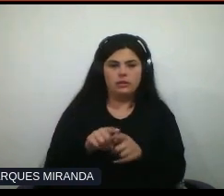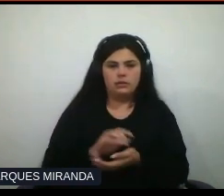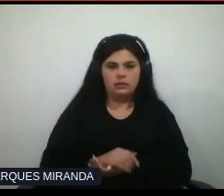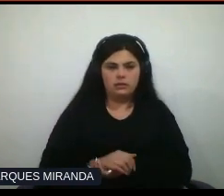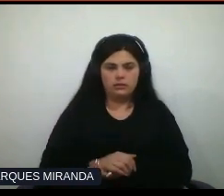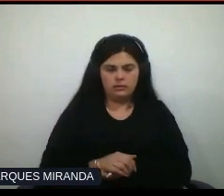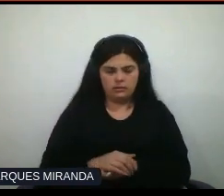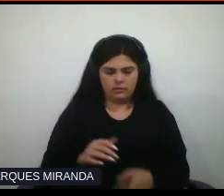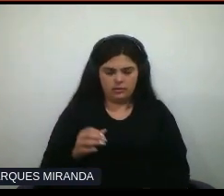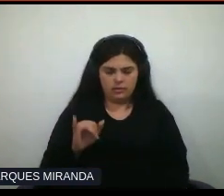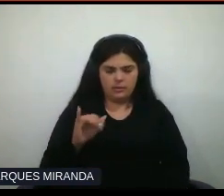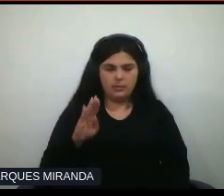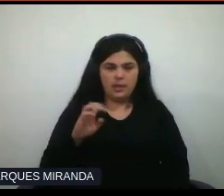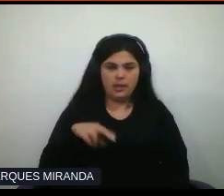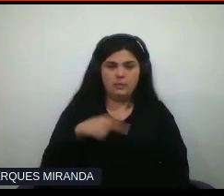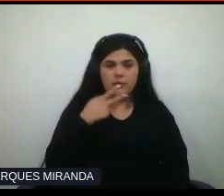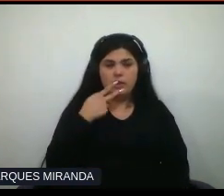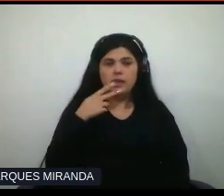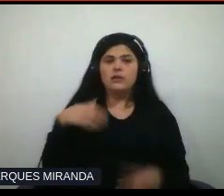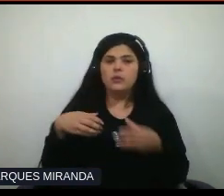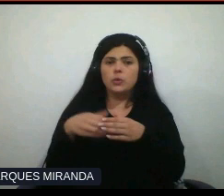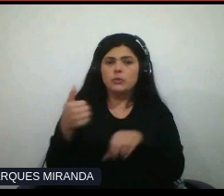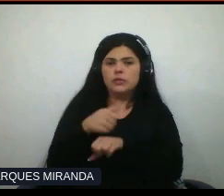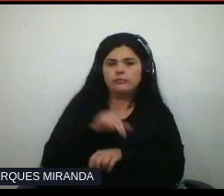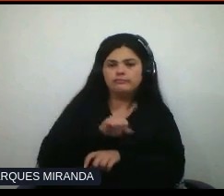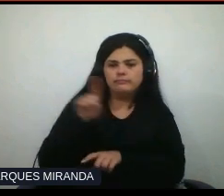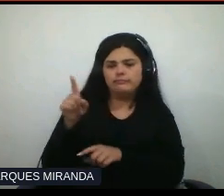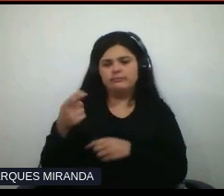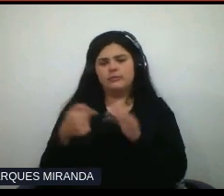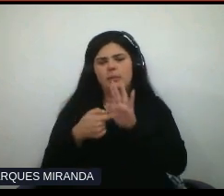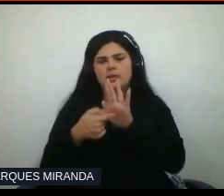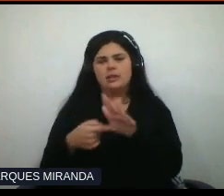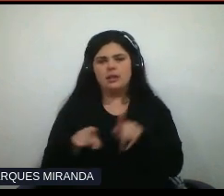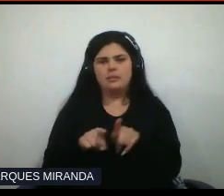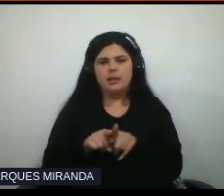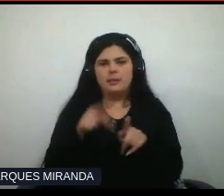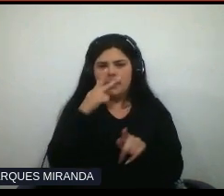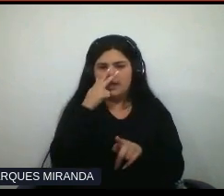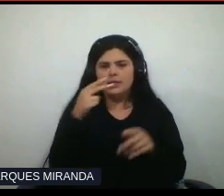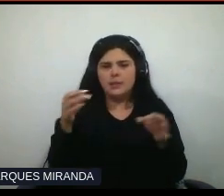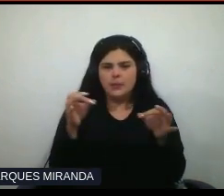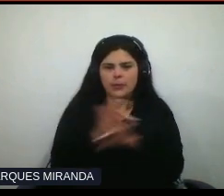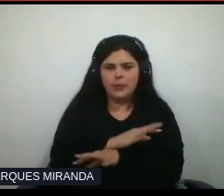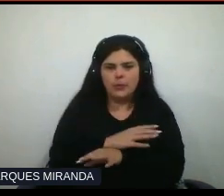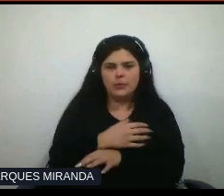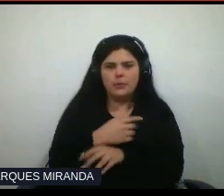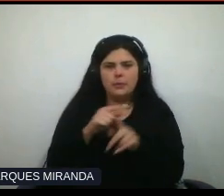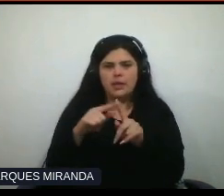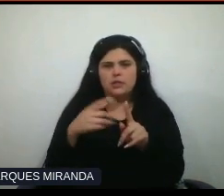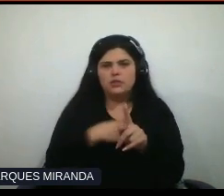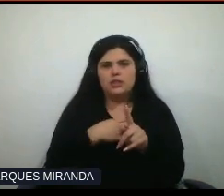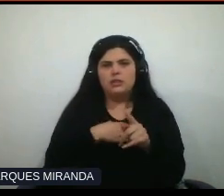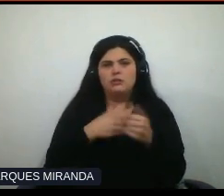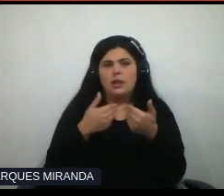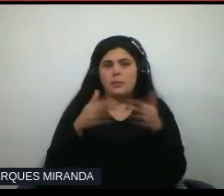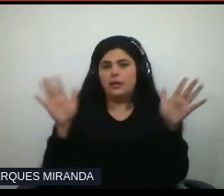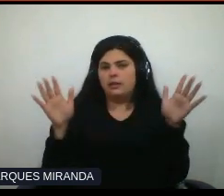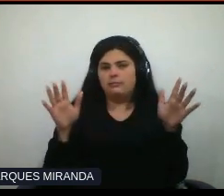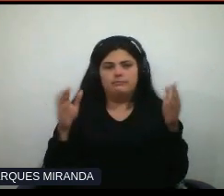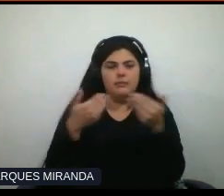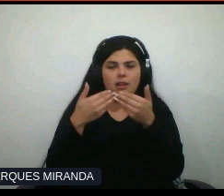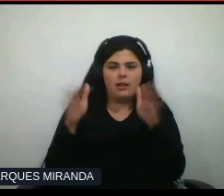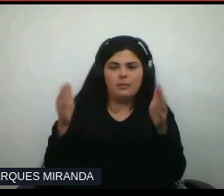dentro da IBM, falar, vou lá como time. Eu sei que parece fórmula pronta, mas às vezes é uma forma de destravar